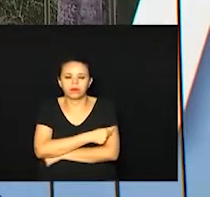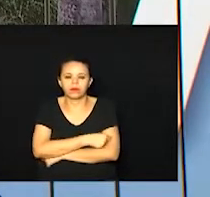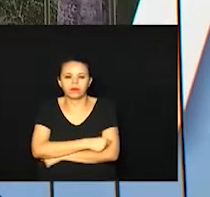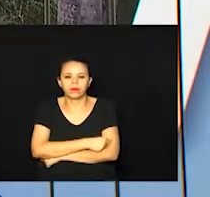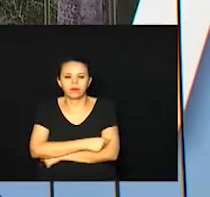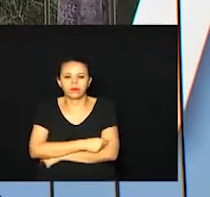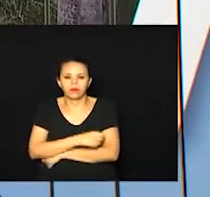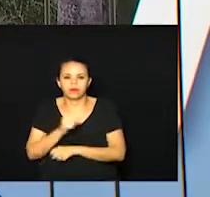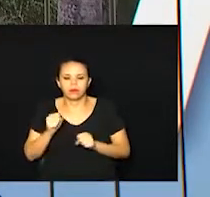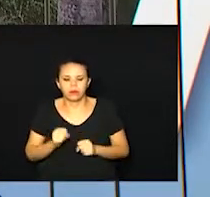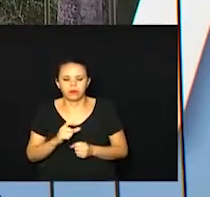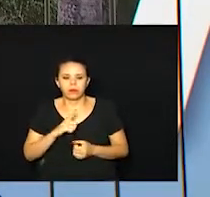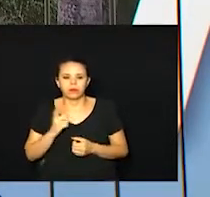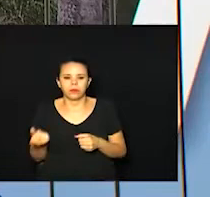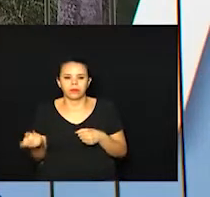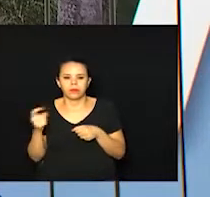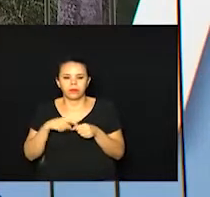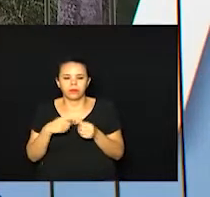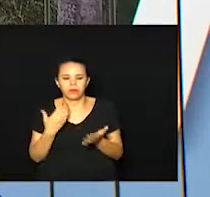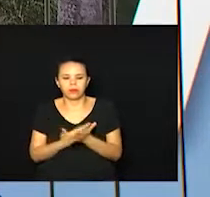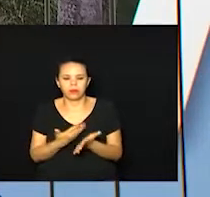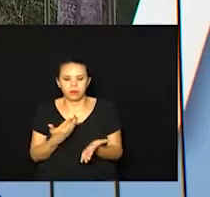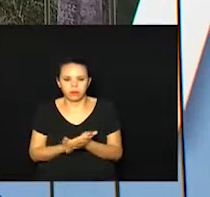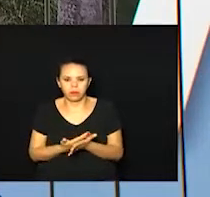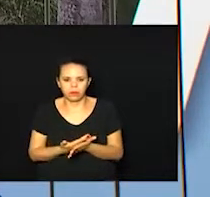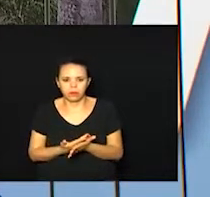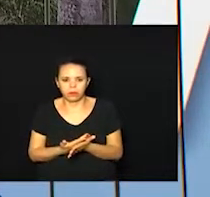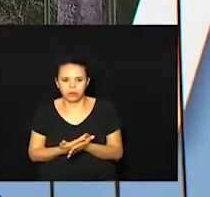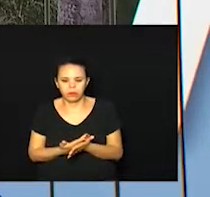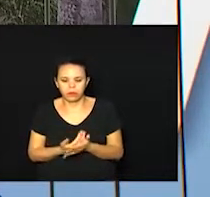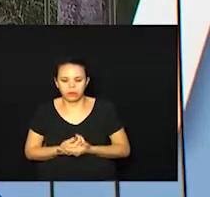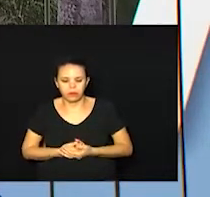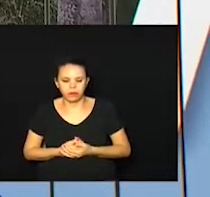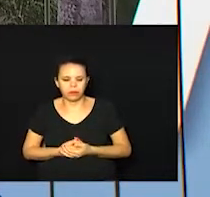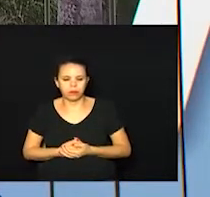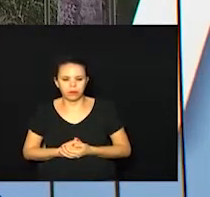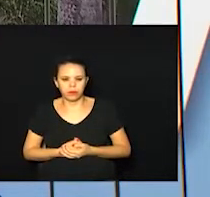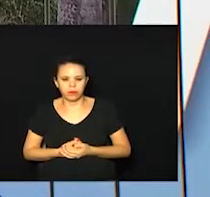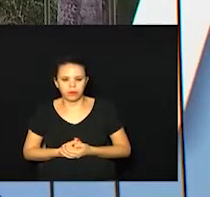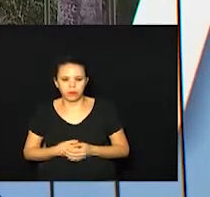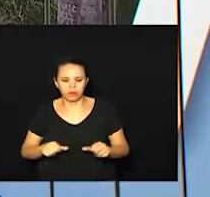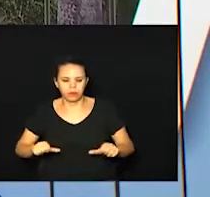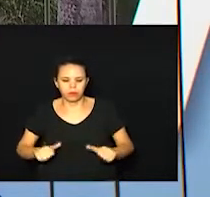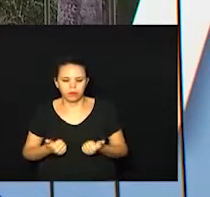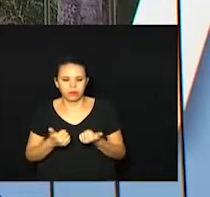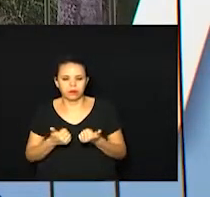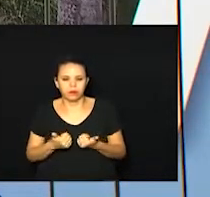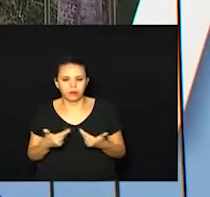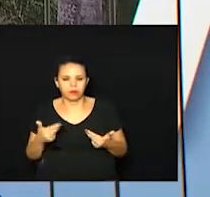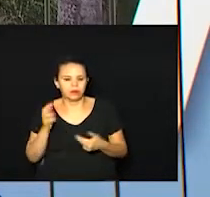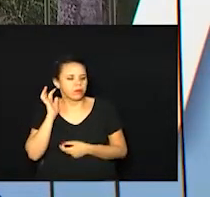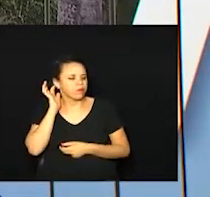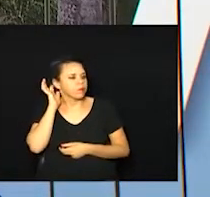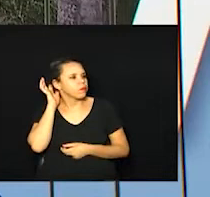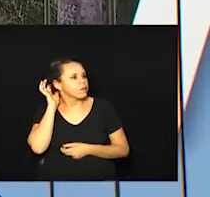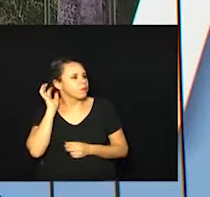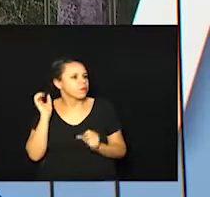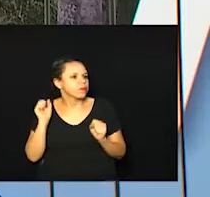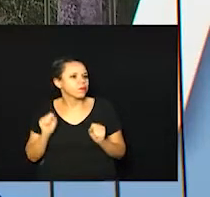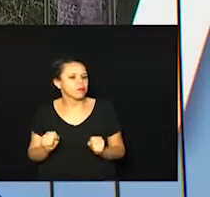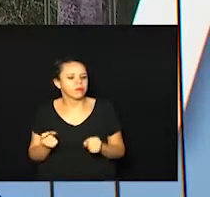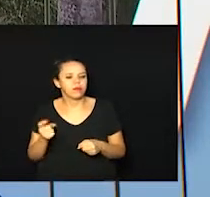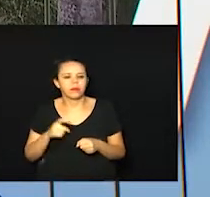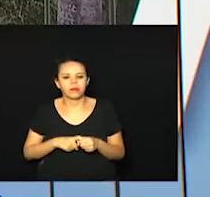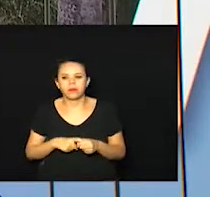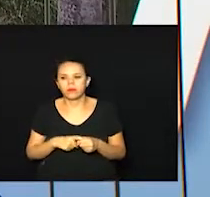vacinar para poder garantir o retorno às aulas, né, em condições positivas e que nós possamos